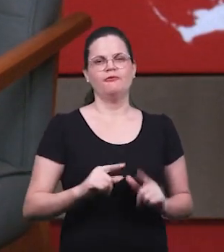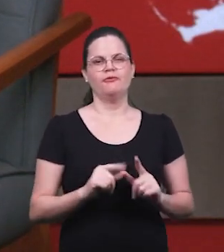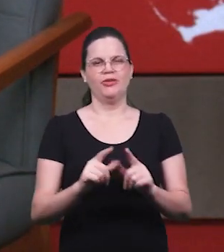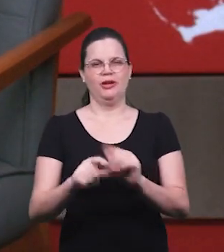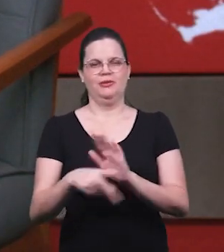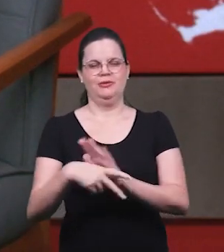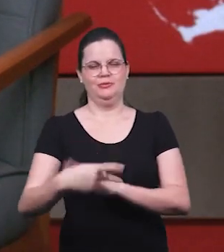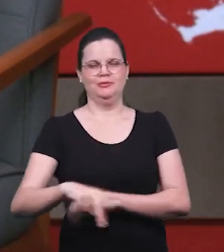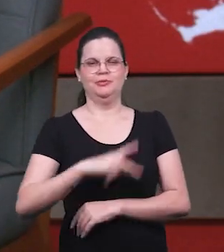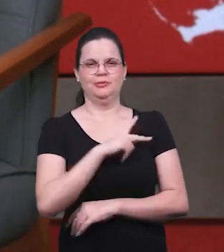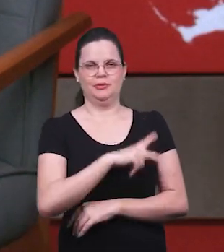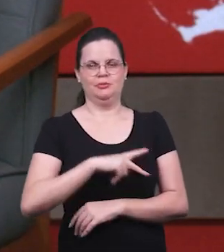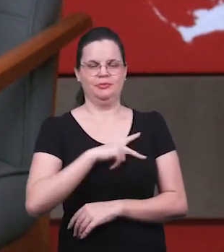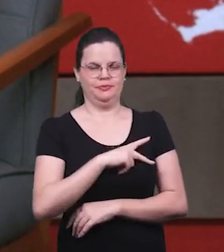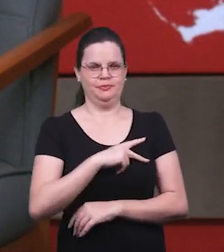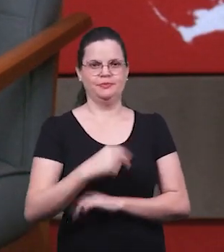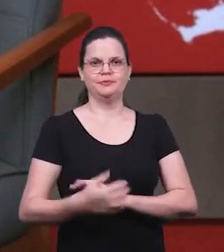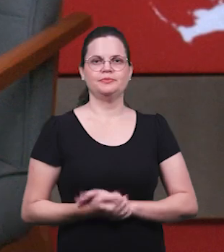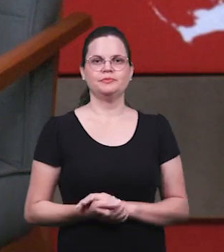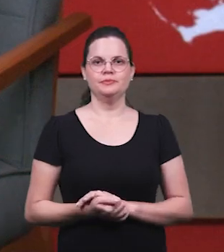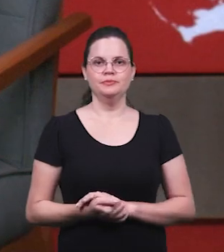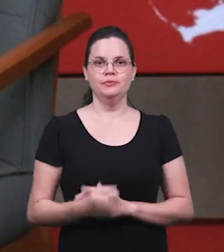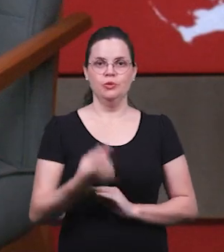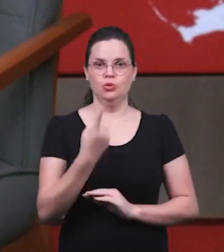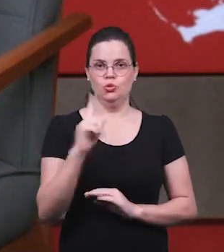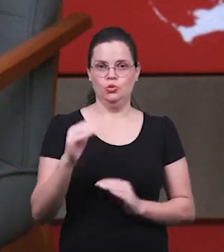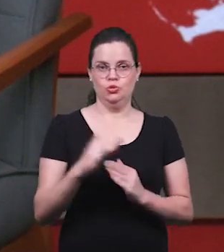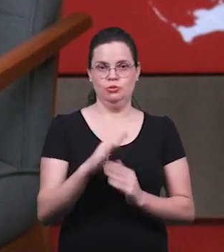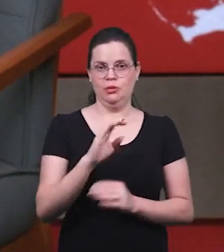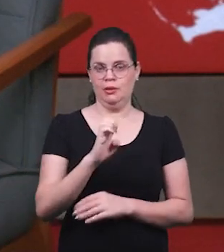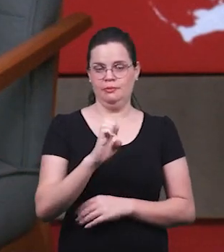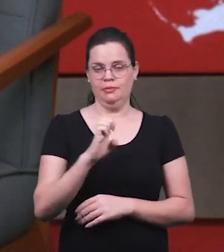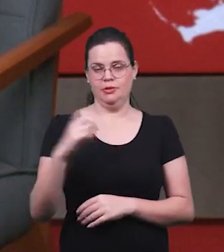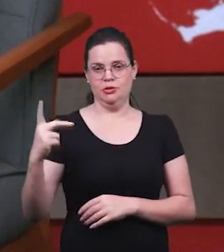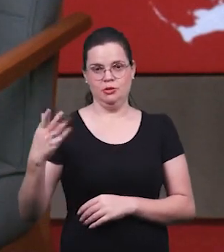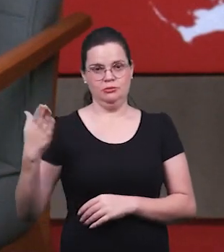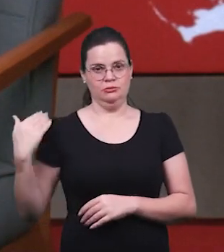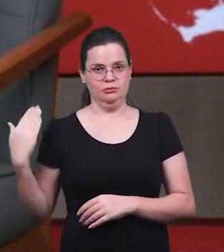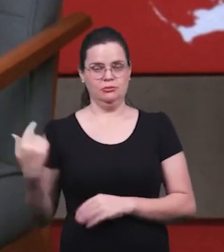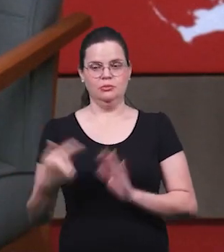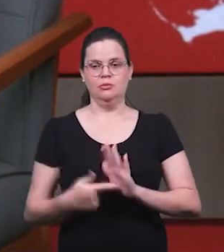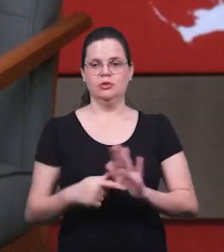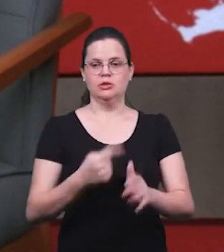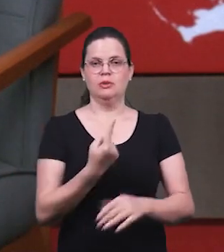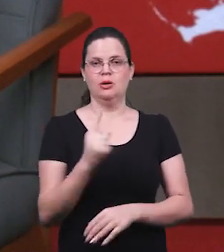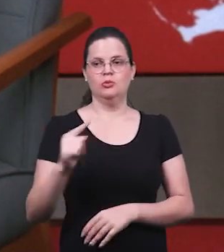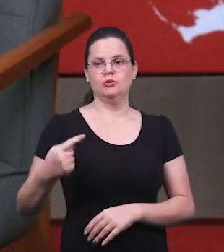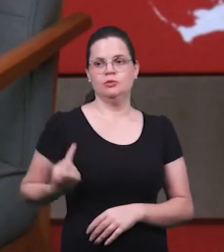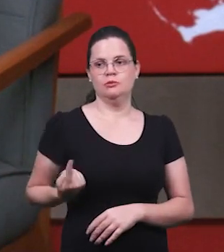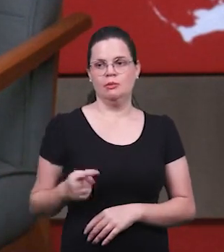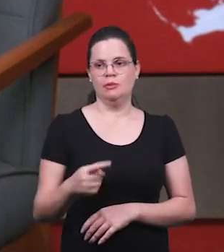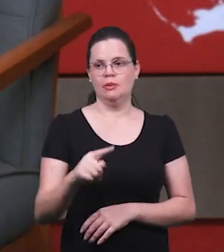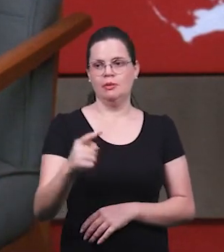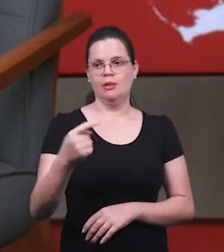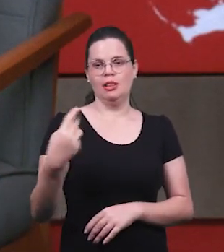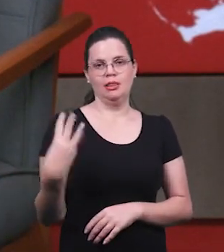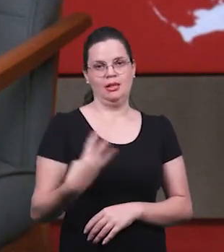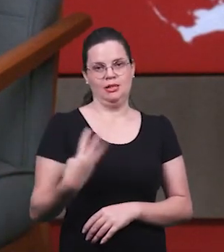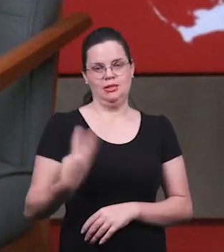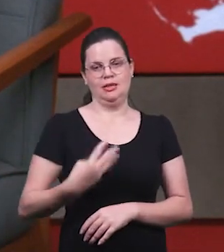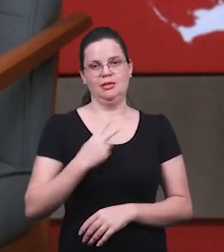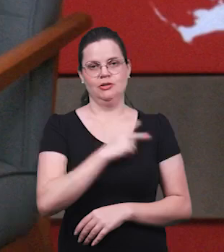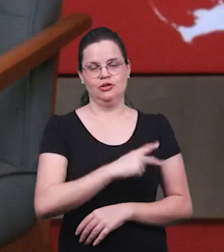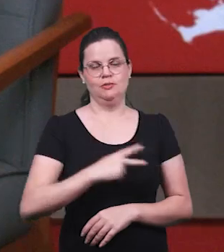último programa a terceira viagem de Paulo, a viagem mais